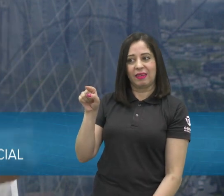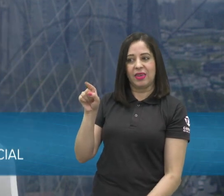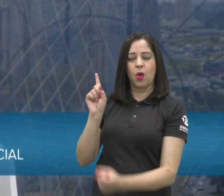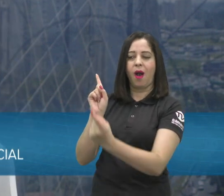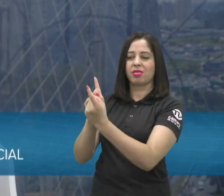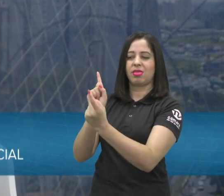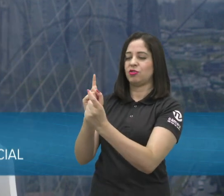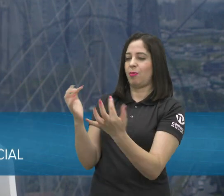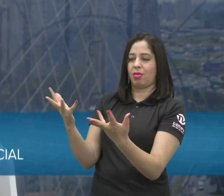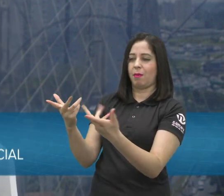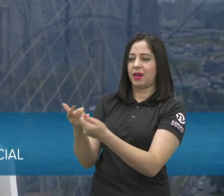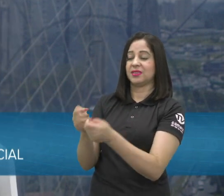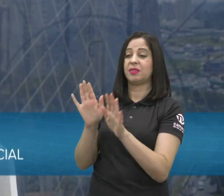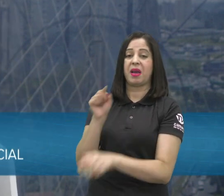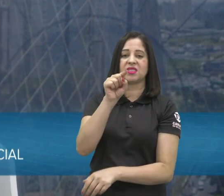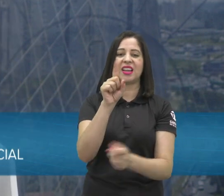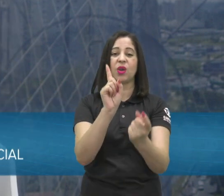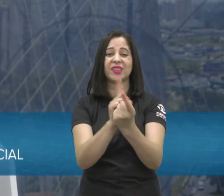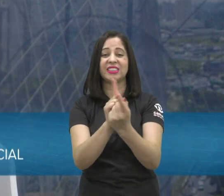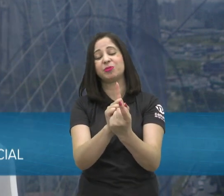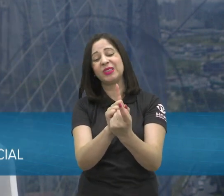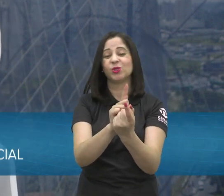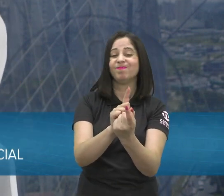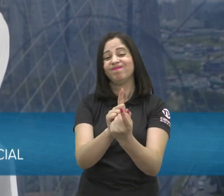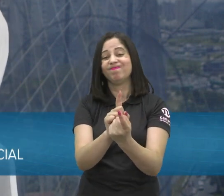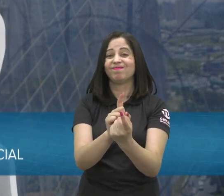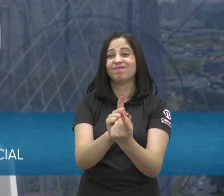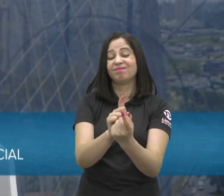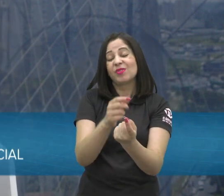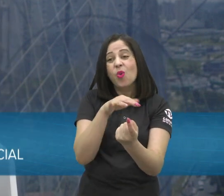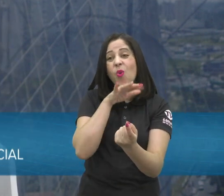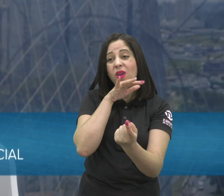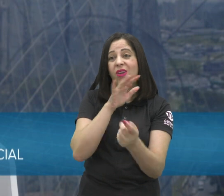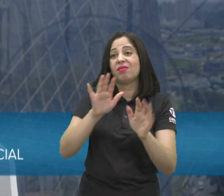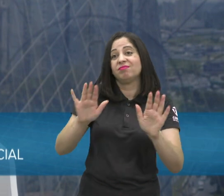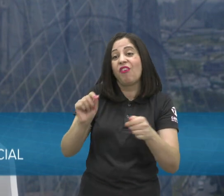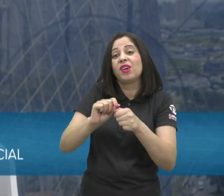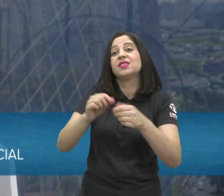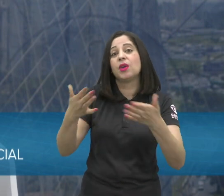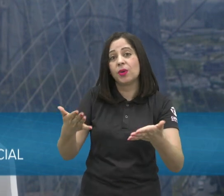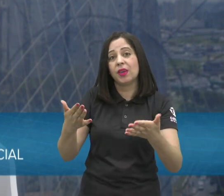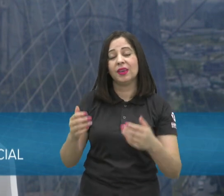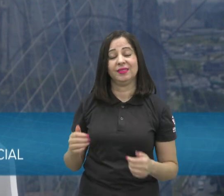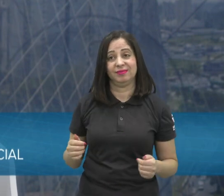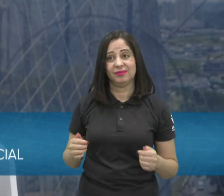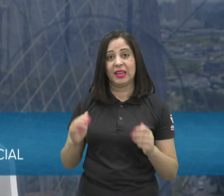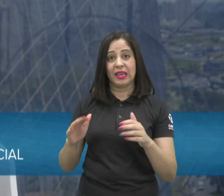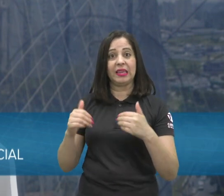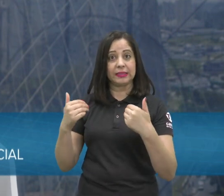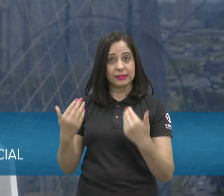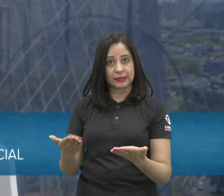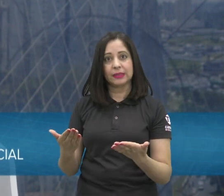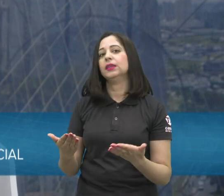nesse município e no outro eu não tenho, mas é o que nós temos hoje, né? Então exercitar esse processo e aí